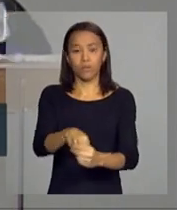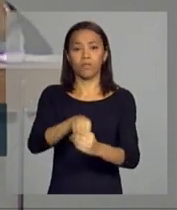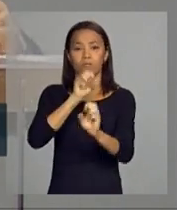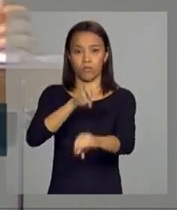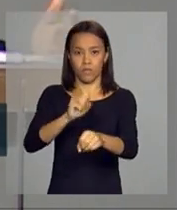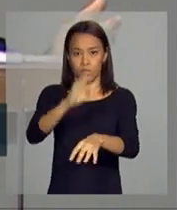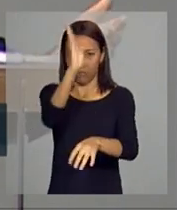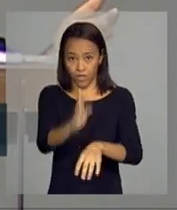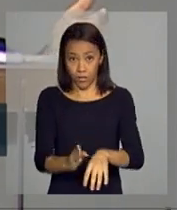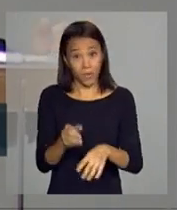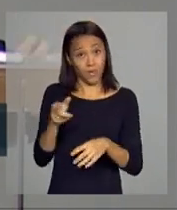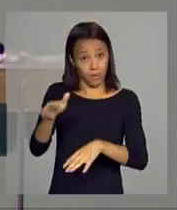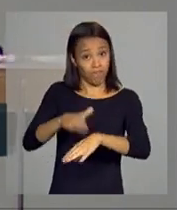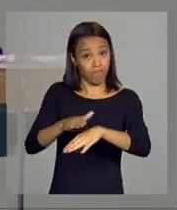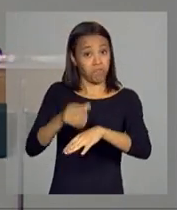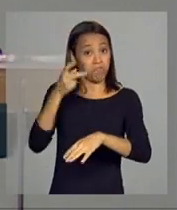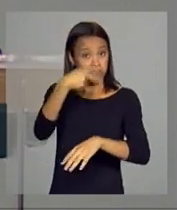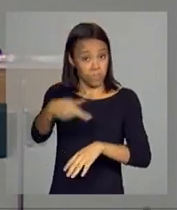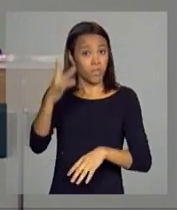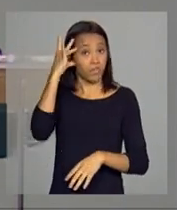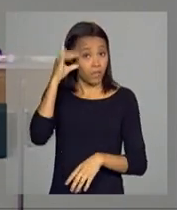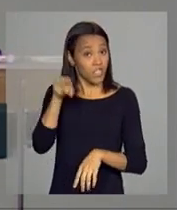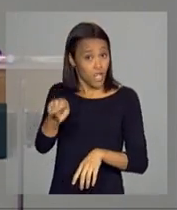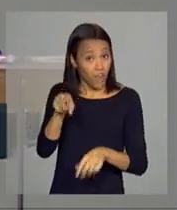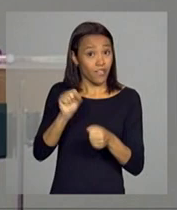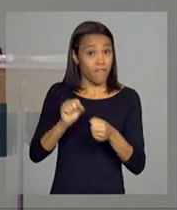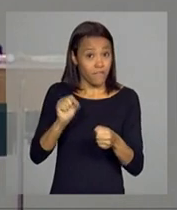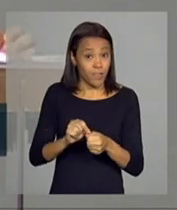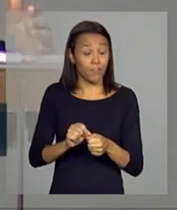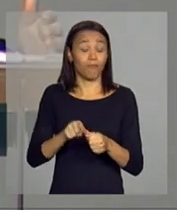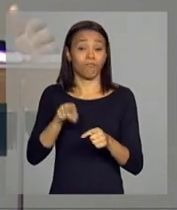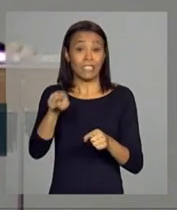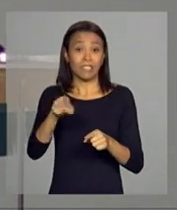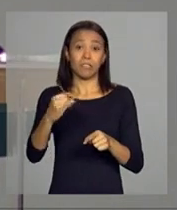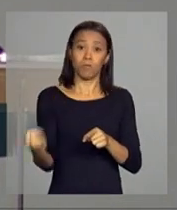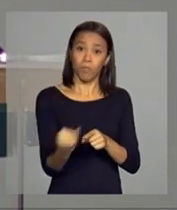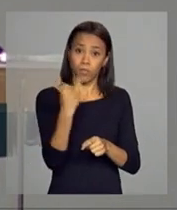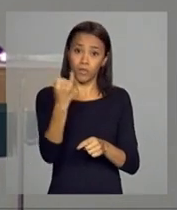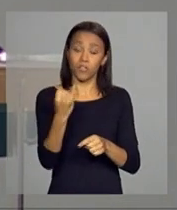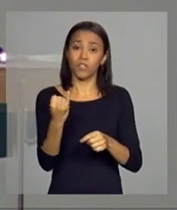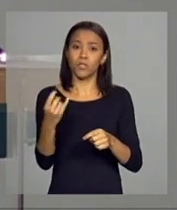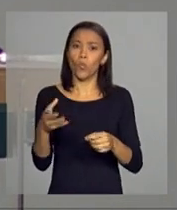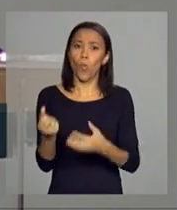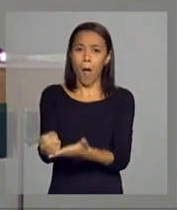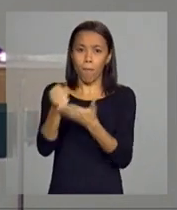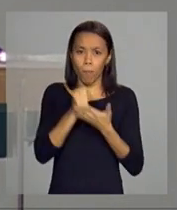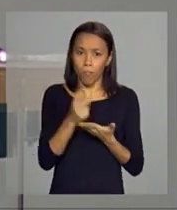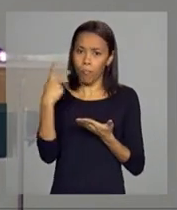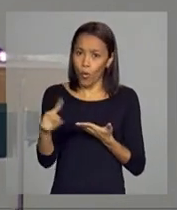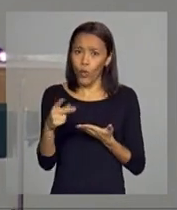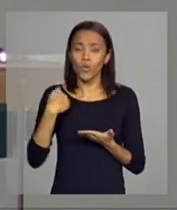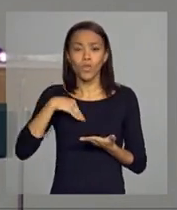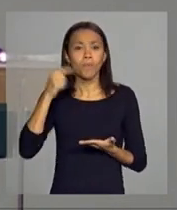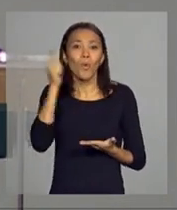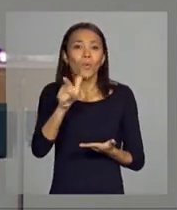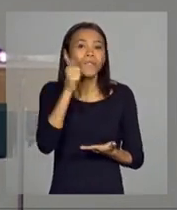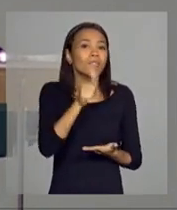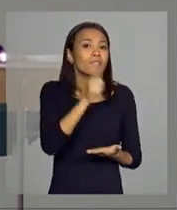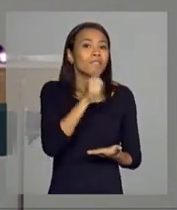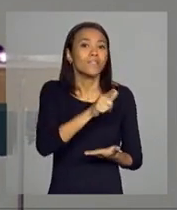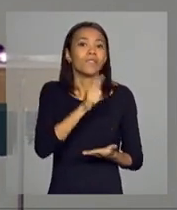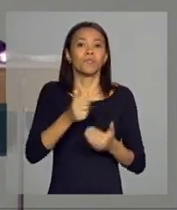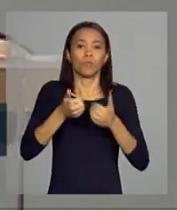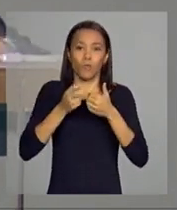brasileira. E a senhora tem feito isso de um carro-chefe, com o apoio da senhora, a gente tem conseguido implantar esse conjunto de